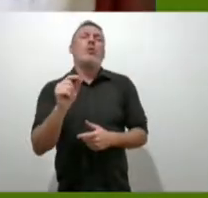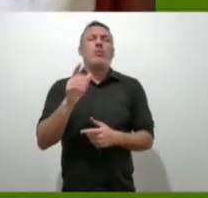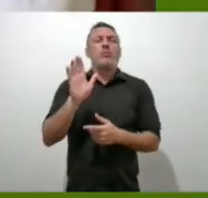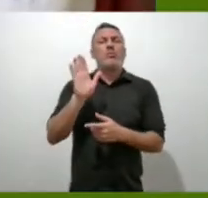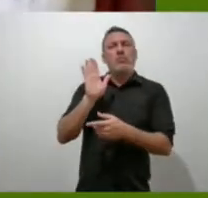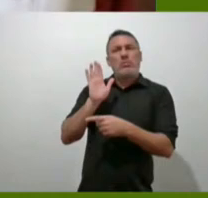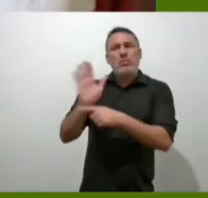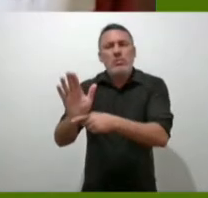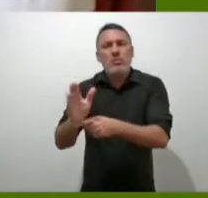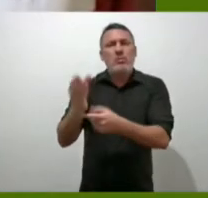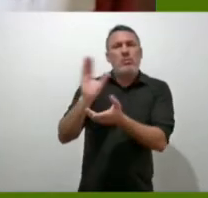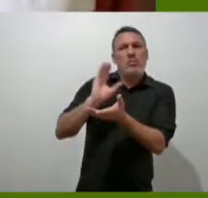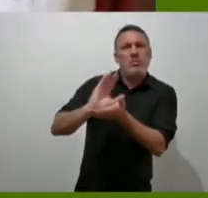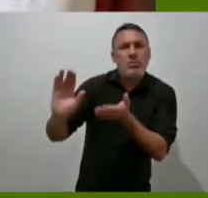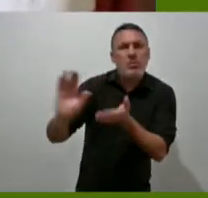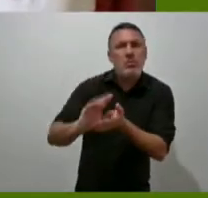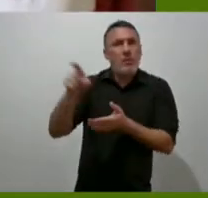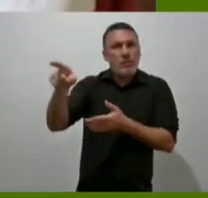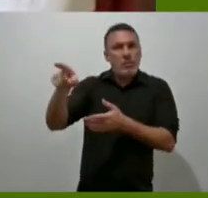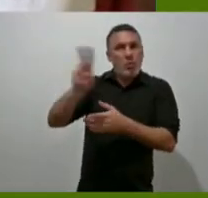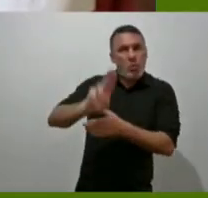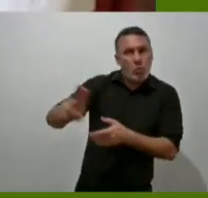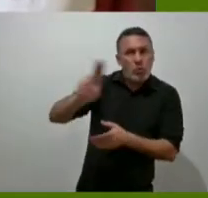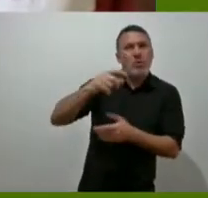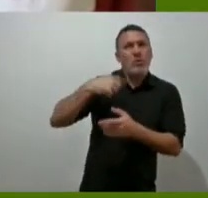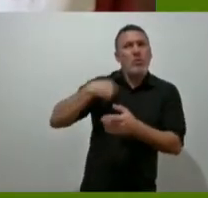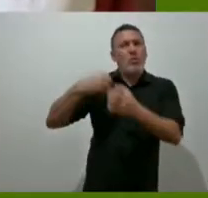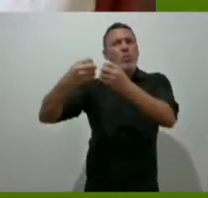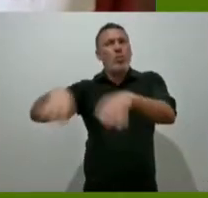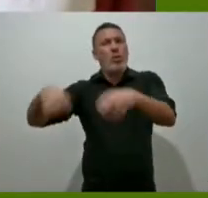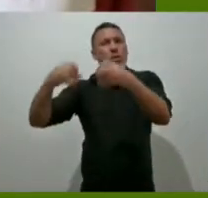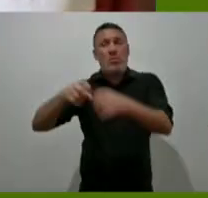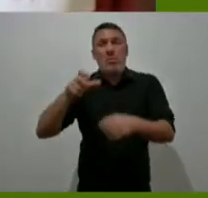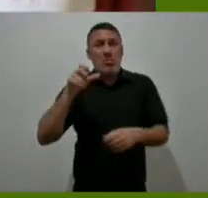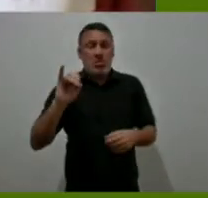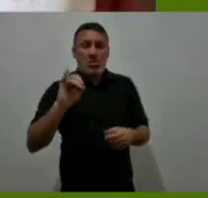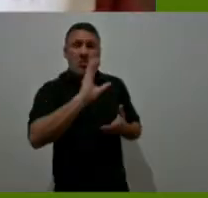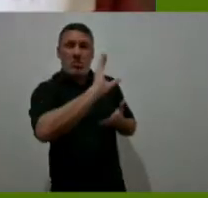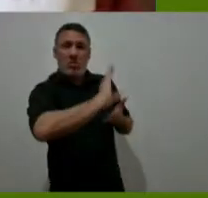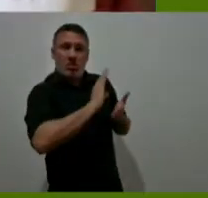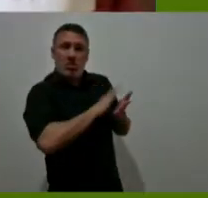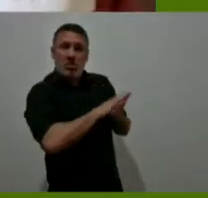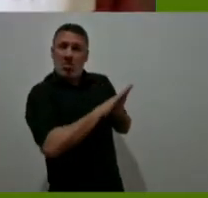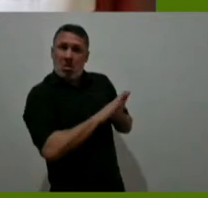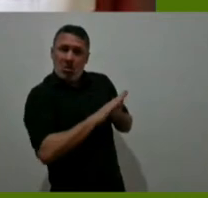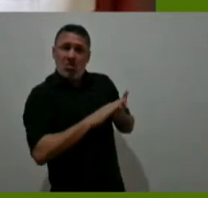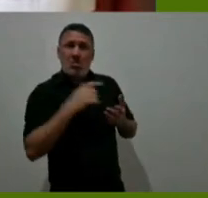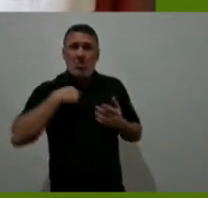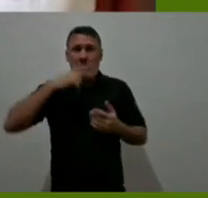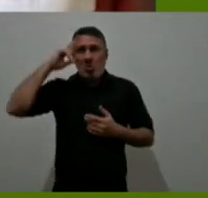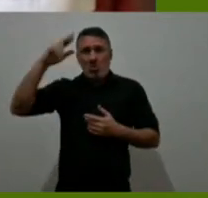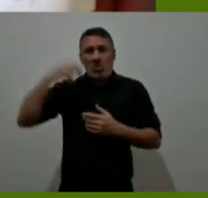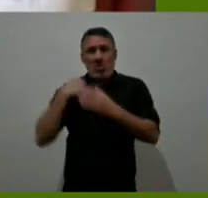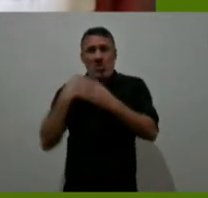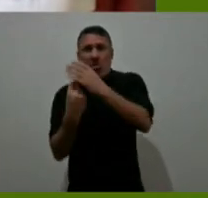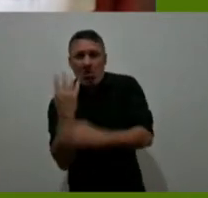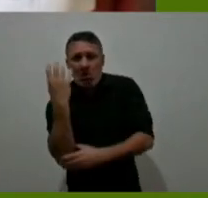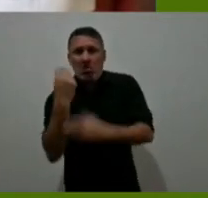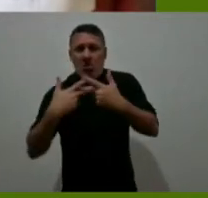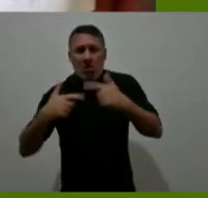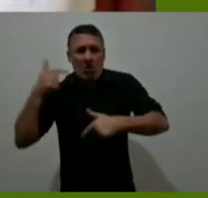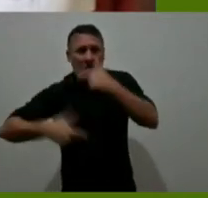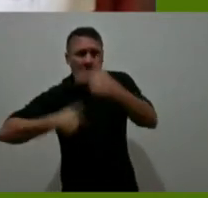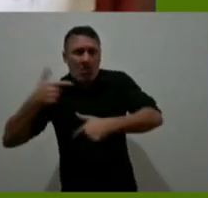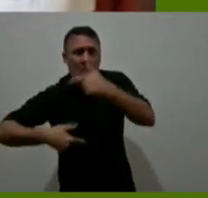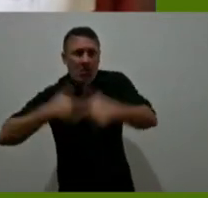da terra pelo proprietário rural, ele não vai plantar árvores. O crédito de carbono não tem que ser um crédito